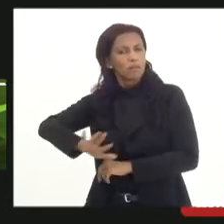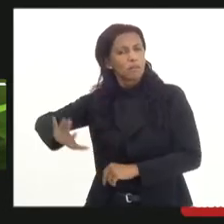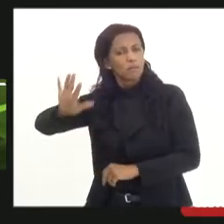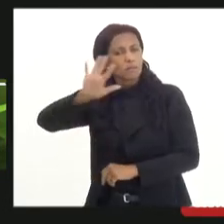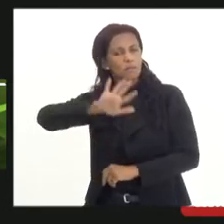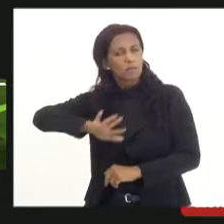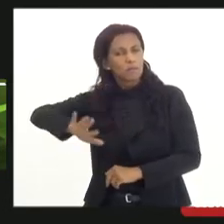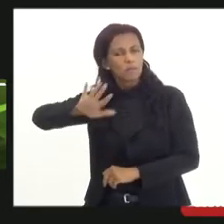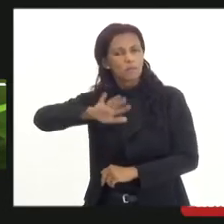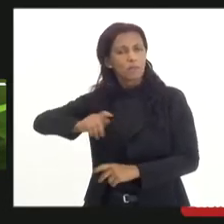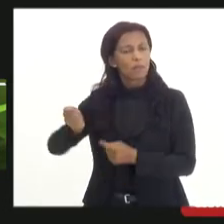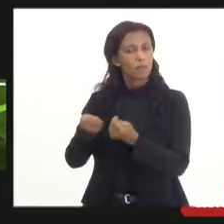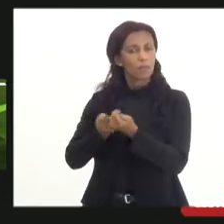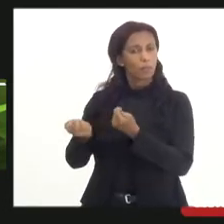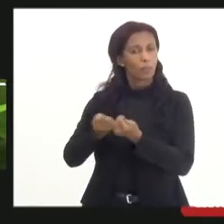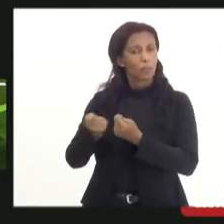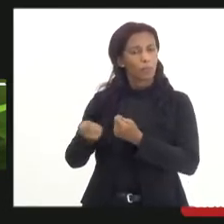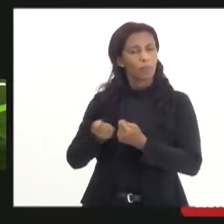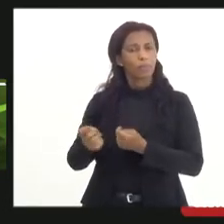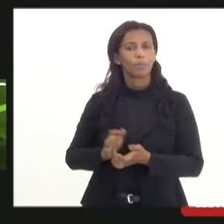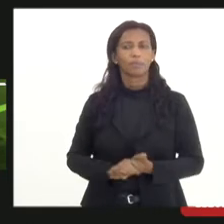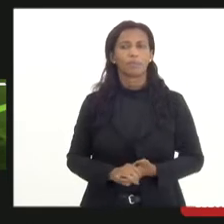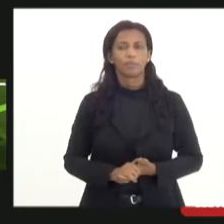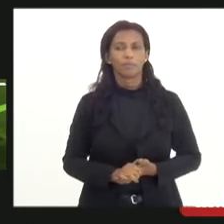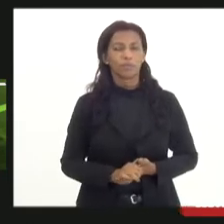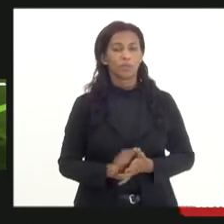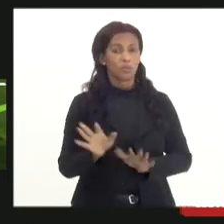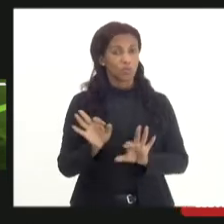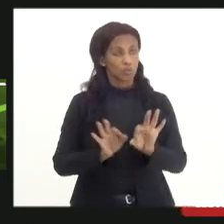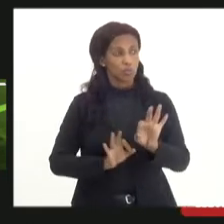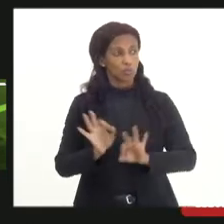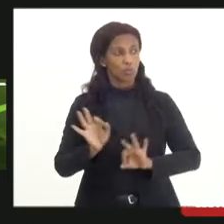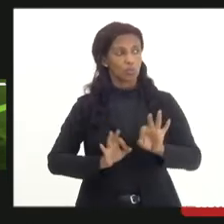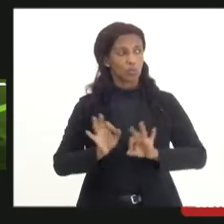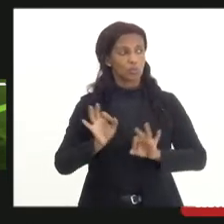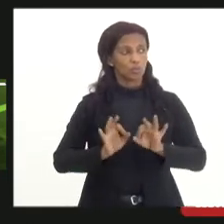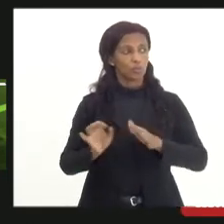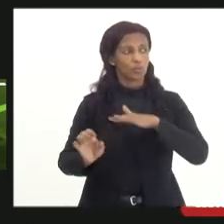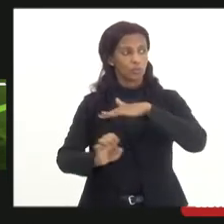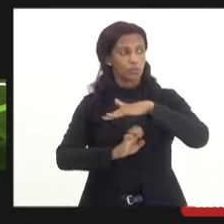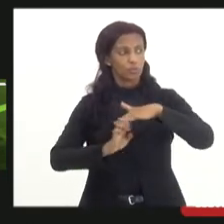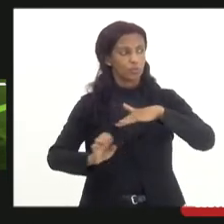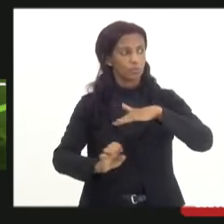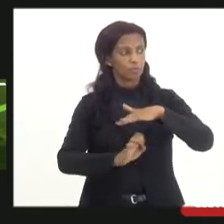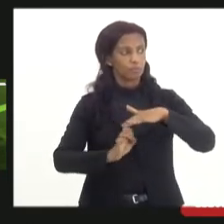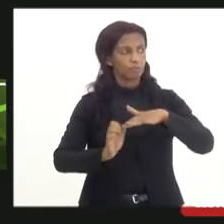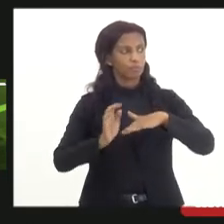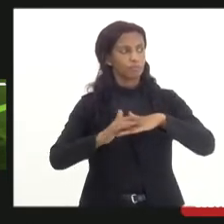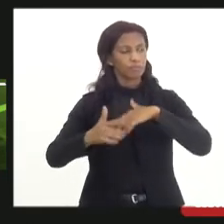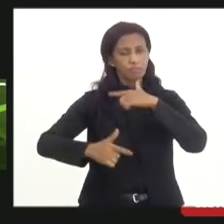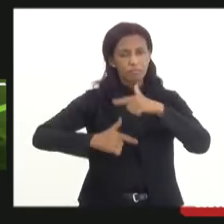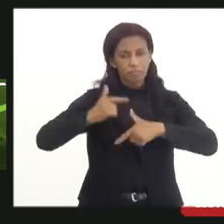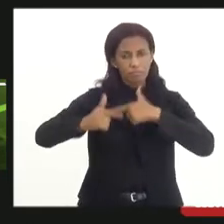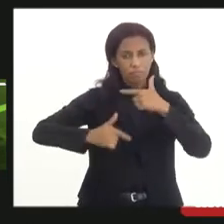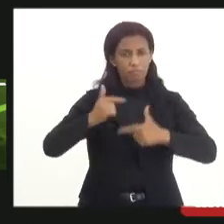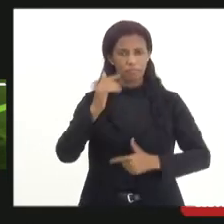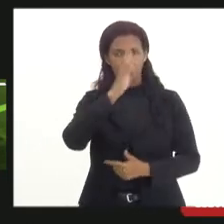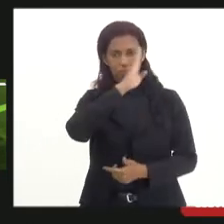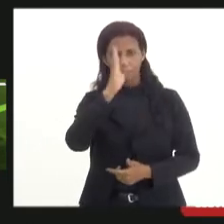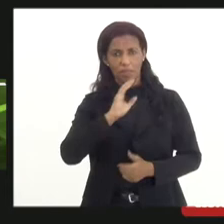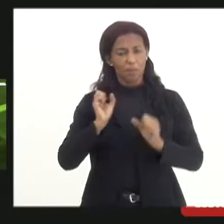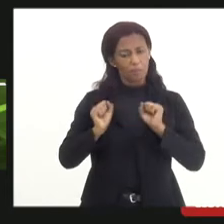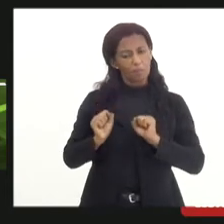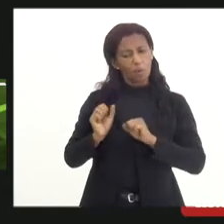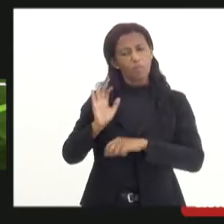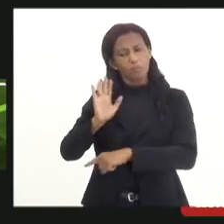né, econômico, de forma que as empresas que operam no Brasil possam